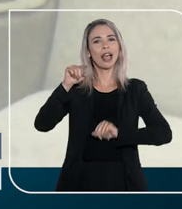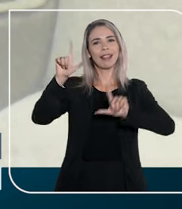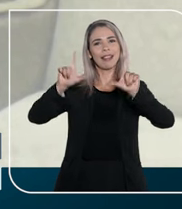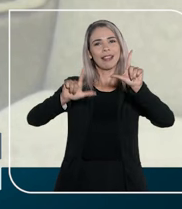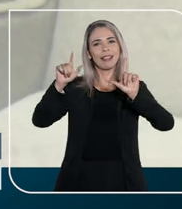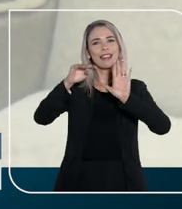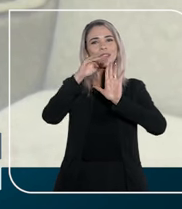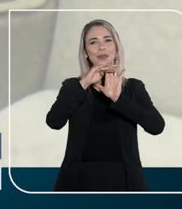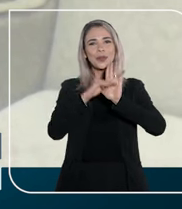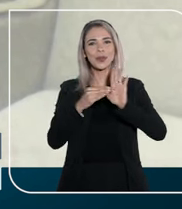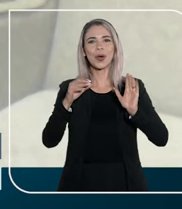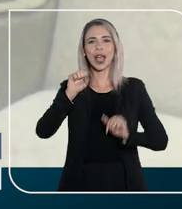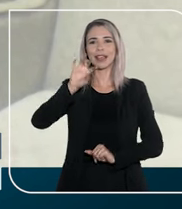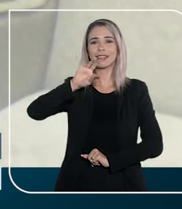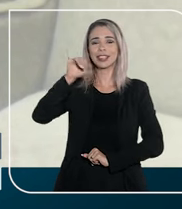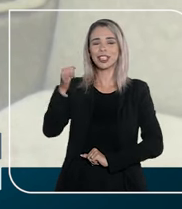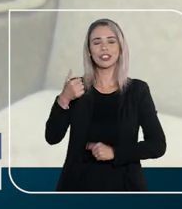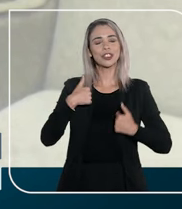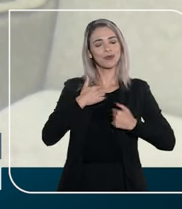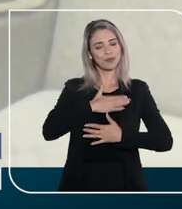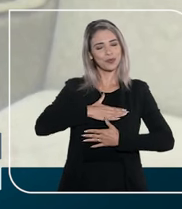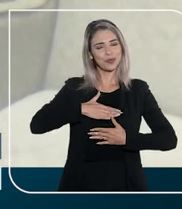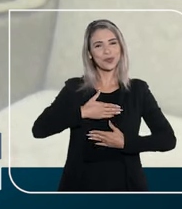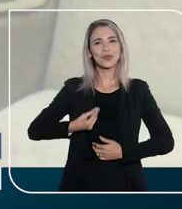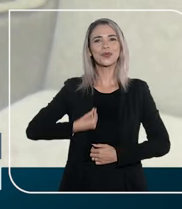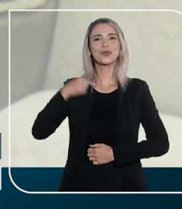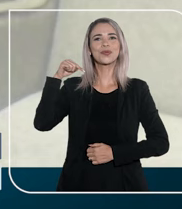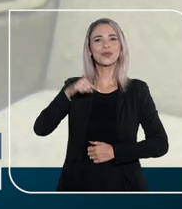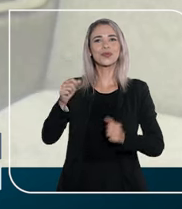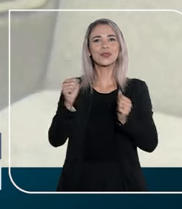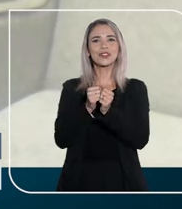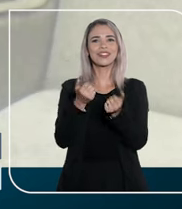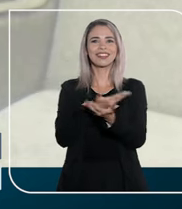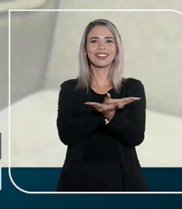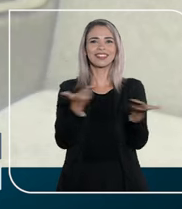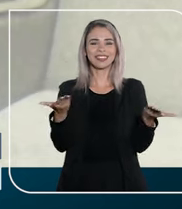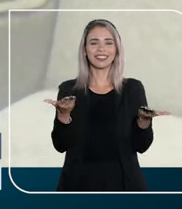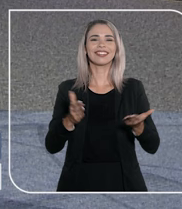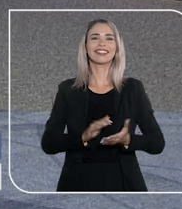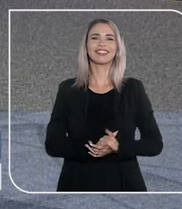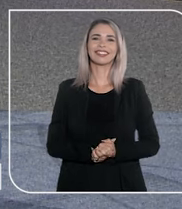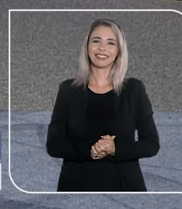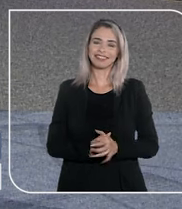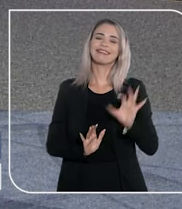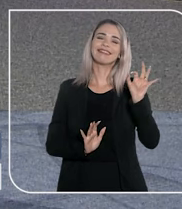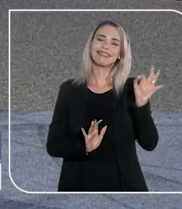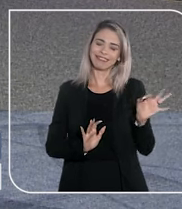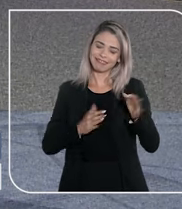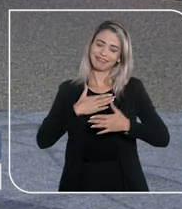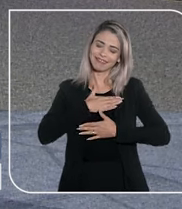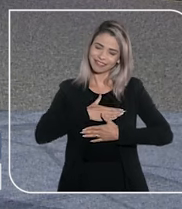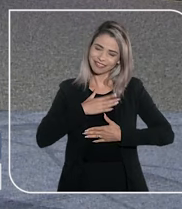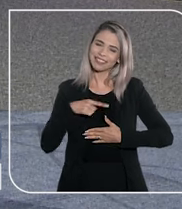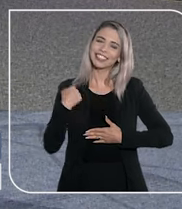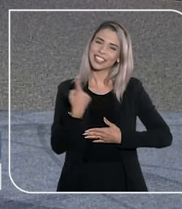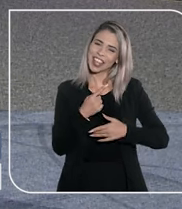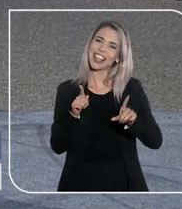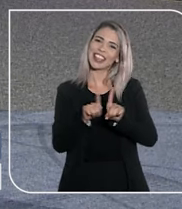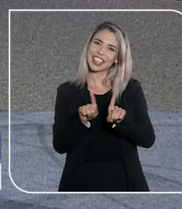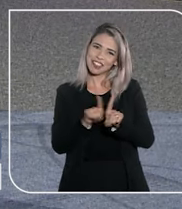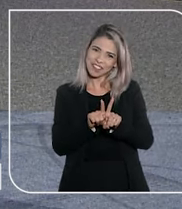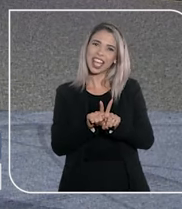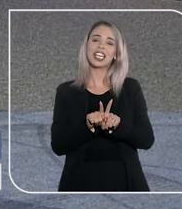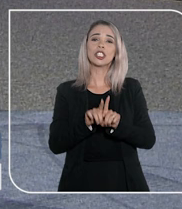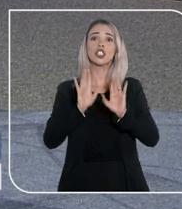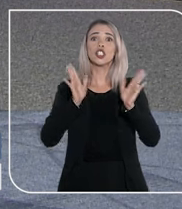do STJ, e dizer da minha satisfação estar aqui com vocês neste dia. Com certeza, a satisfação é toda nossa, viu, doutor Fábio?